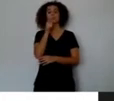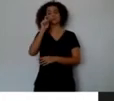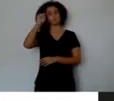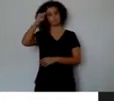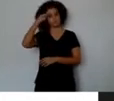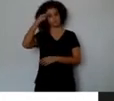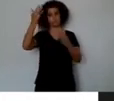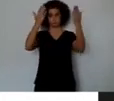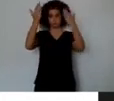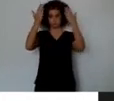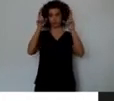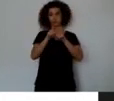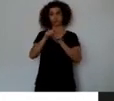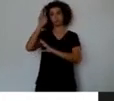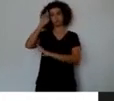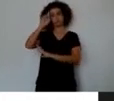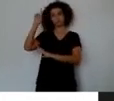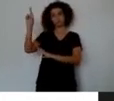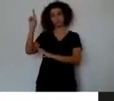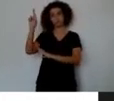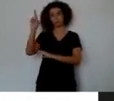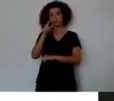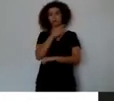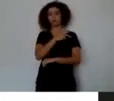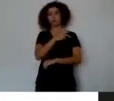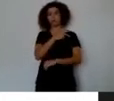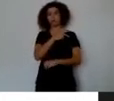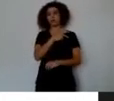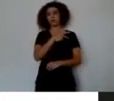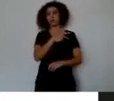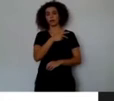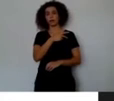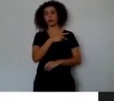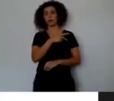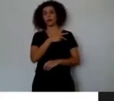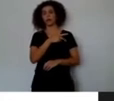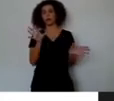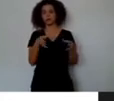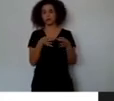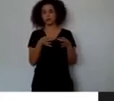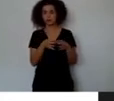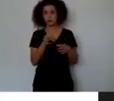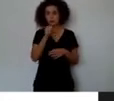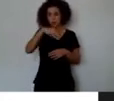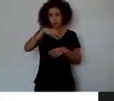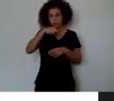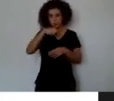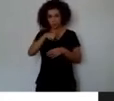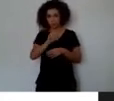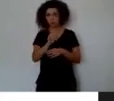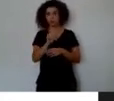é diretora-presidente do Instituto AMA, Psique e Negritude. Ela tem muitos projetos voltados para essa temática. Ela